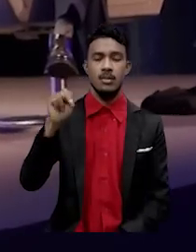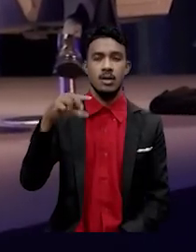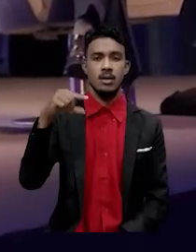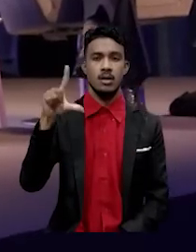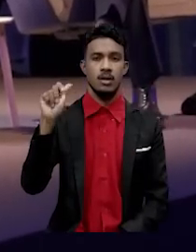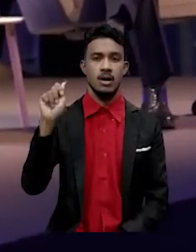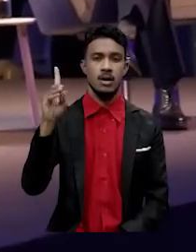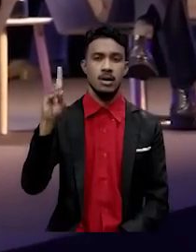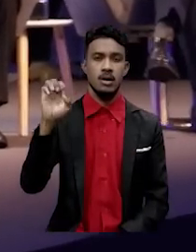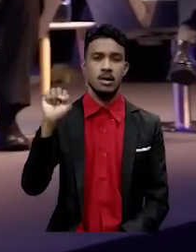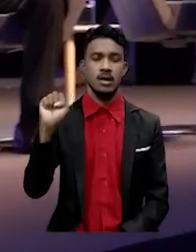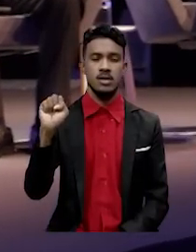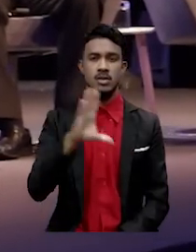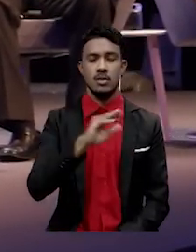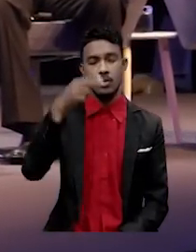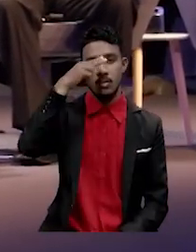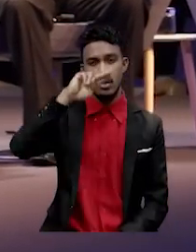Ou também, Malastri Seluk.